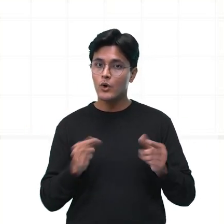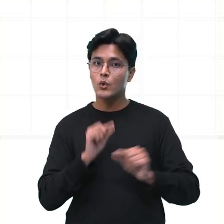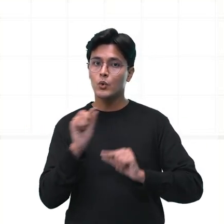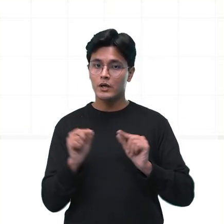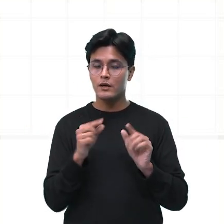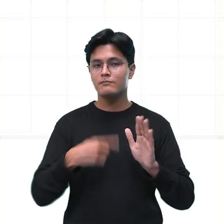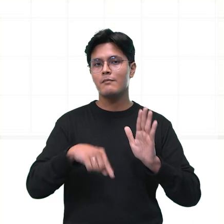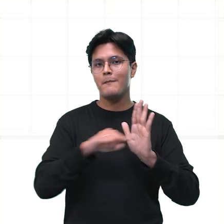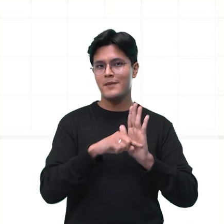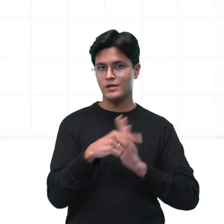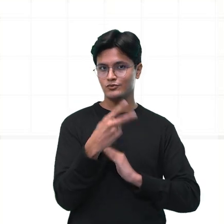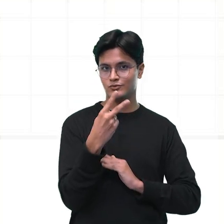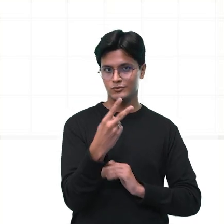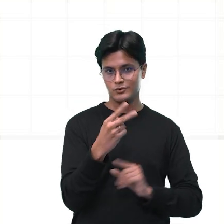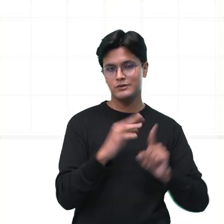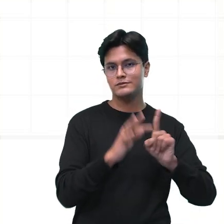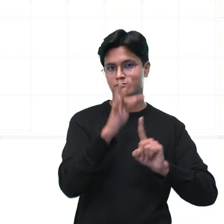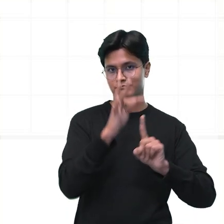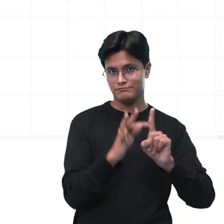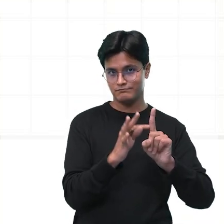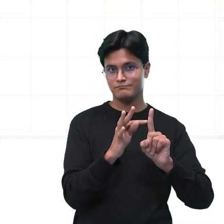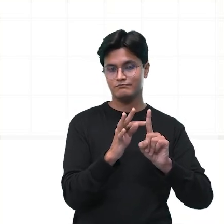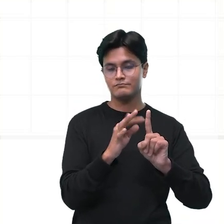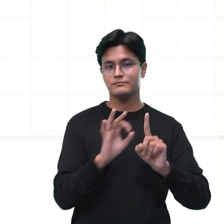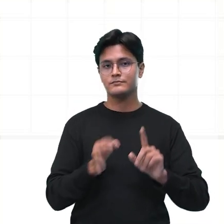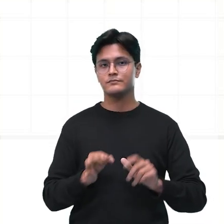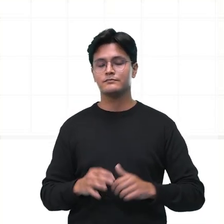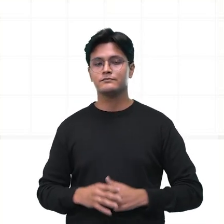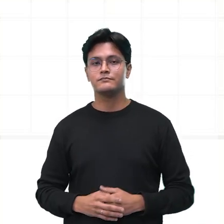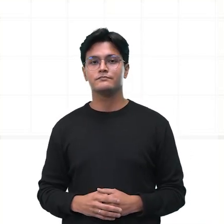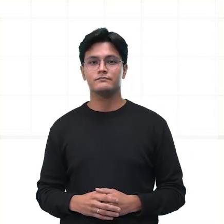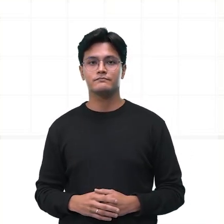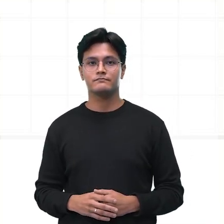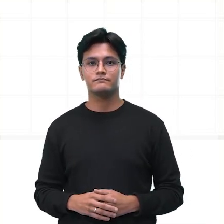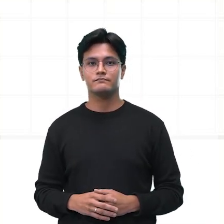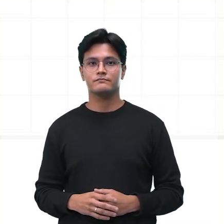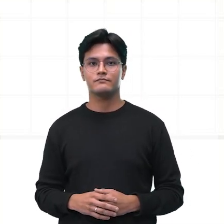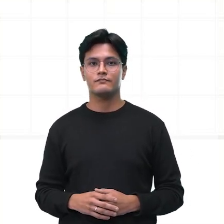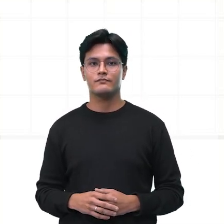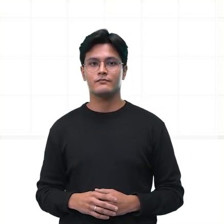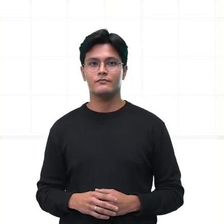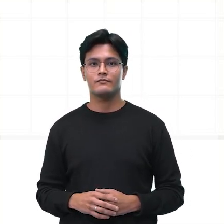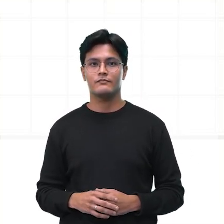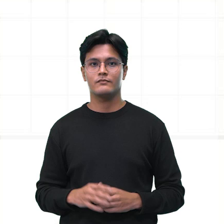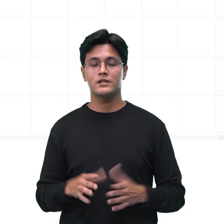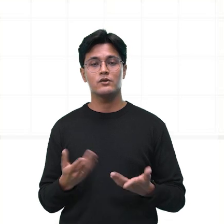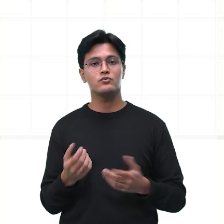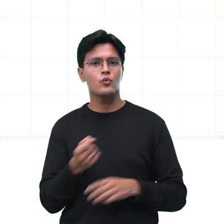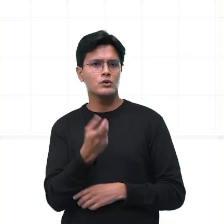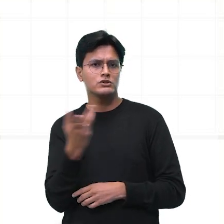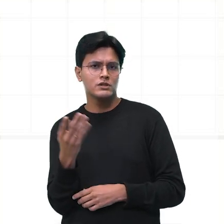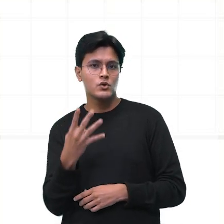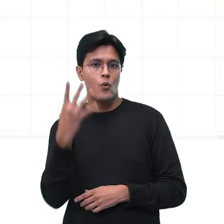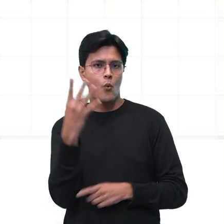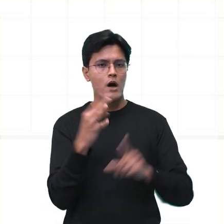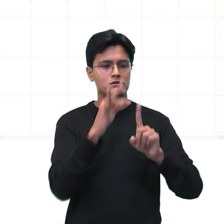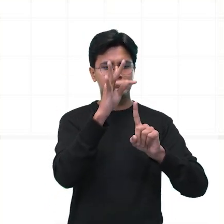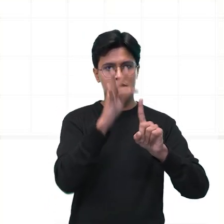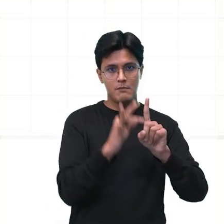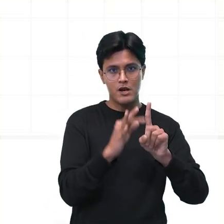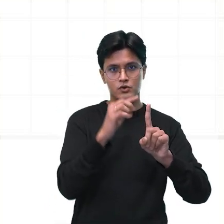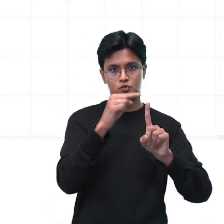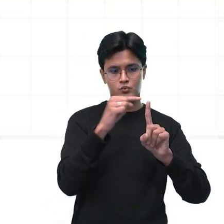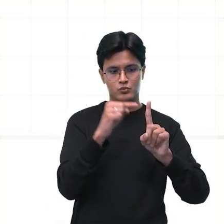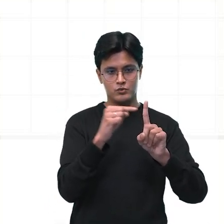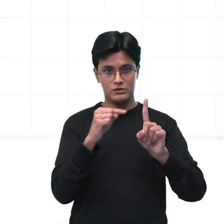-2º C tá como caíram 4º então nós temos que